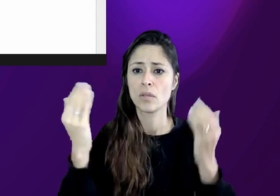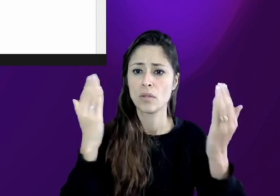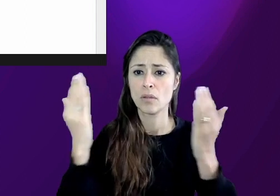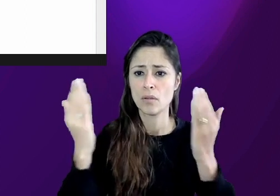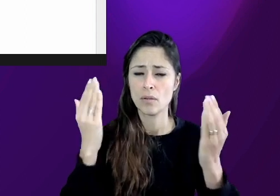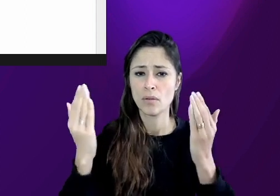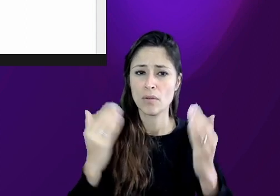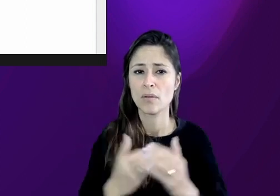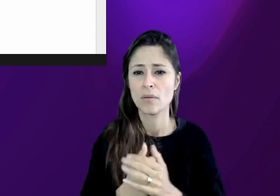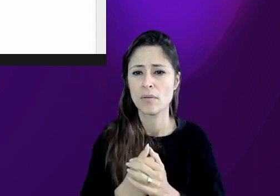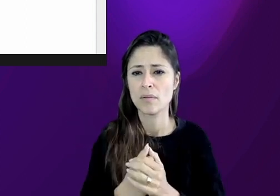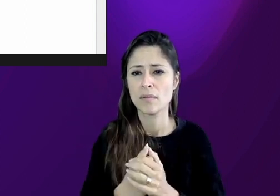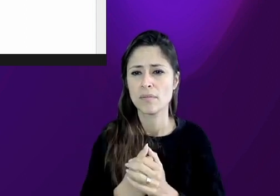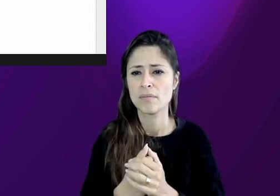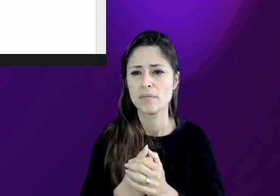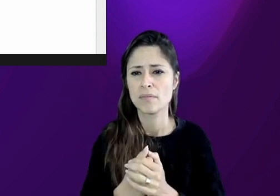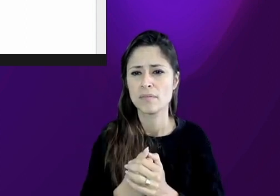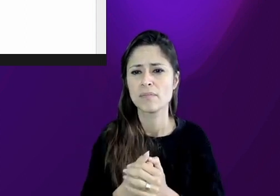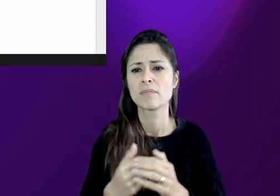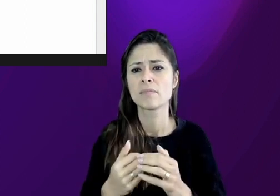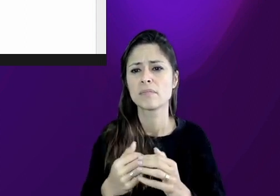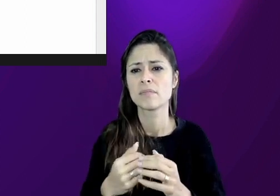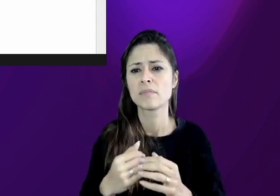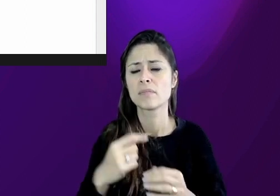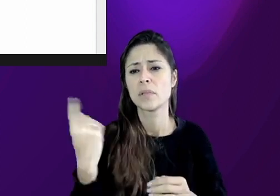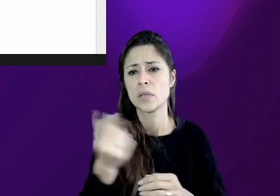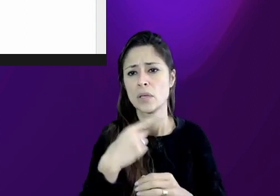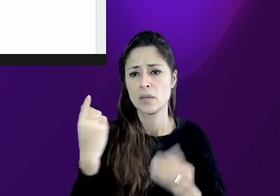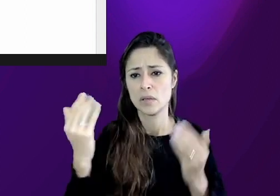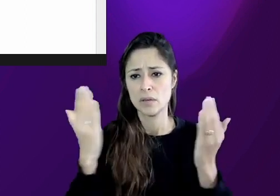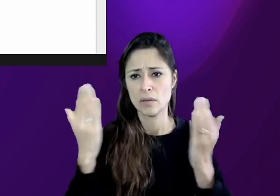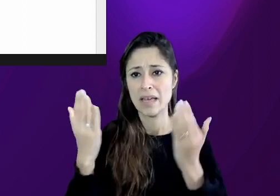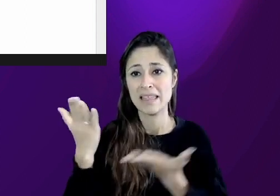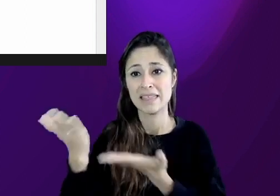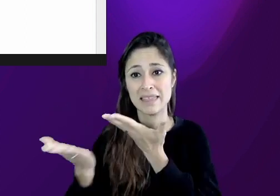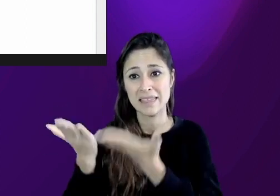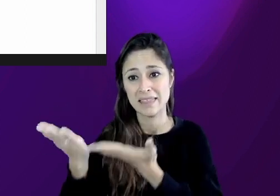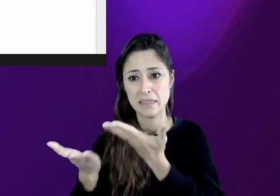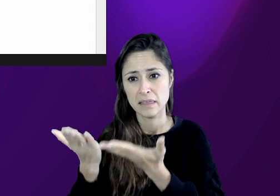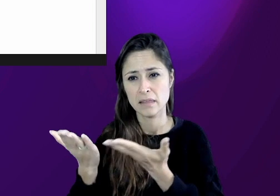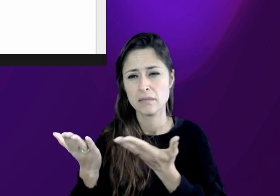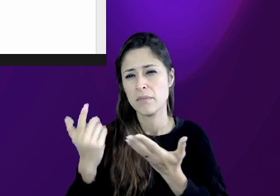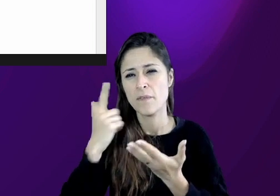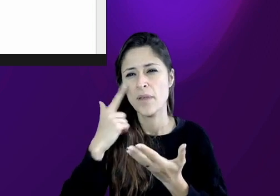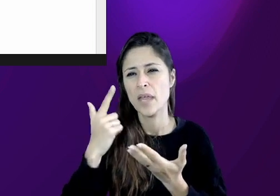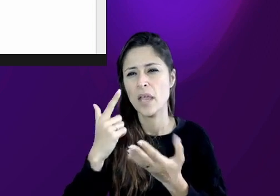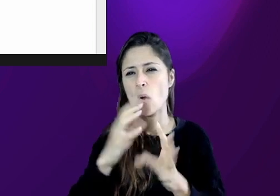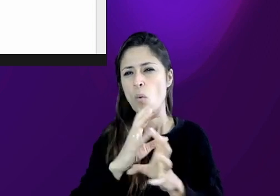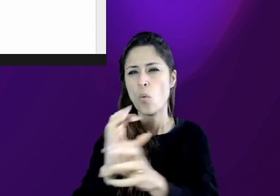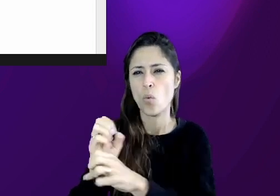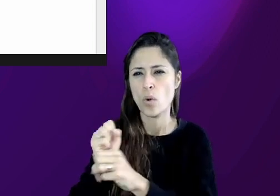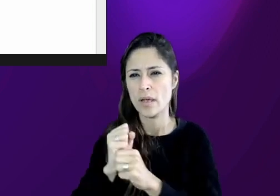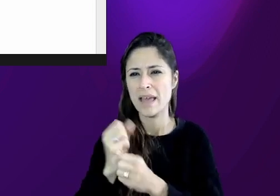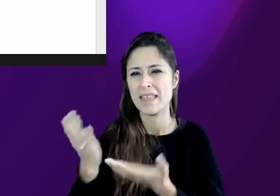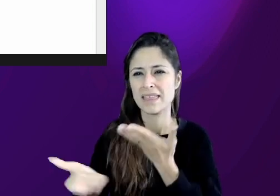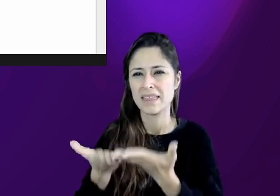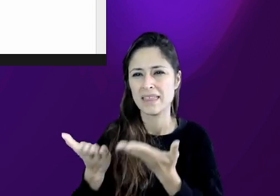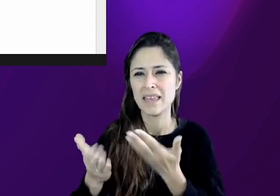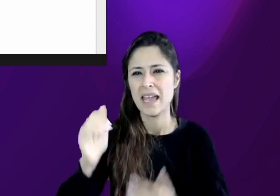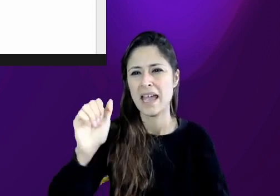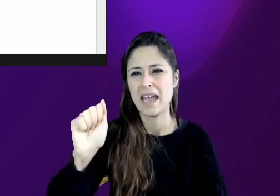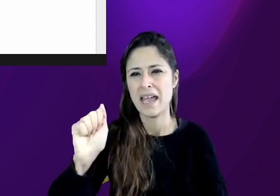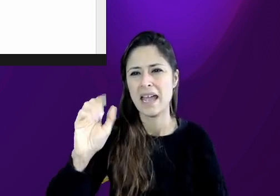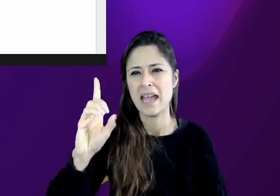meio unfair, né? Assim, quando a gente compara tratamento, pegar números de tratamento adjuvante e de